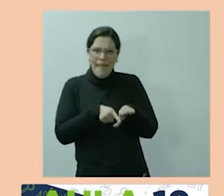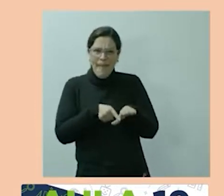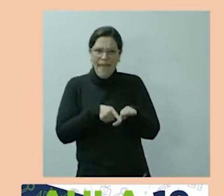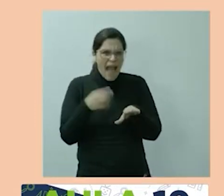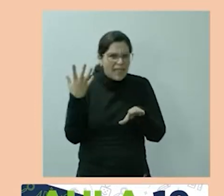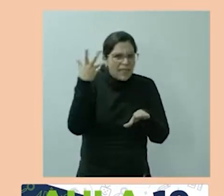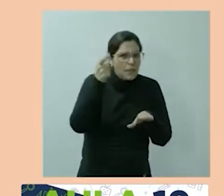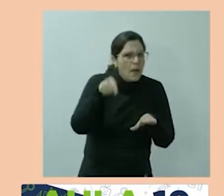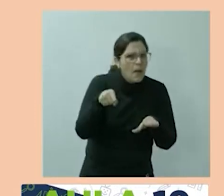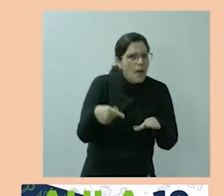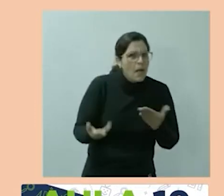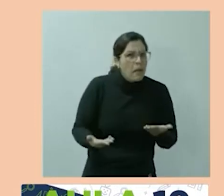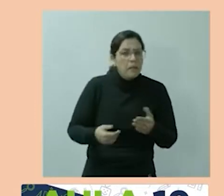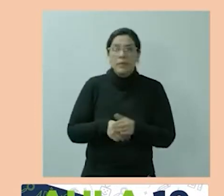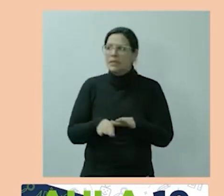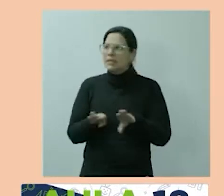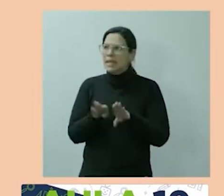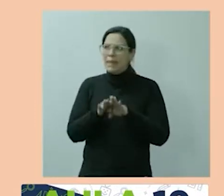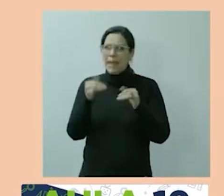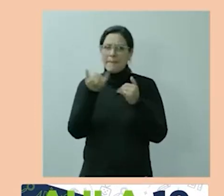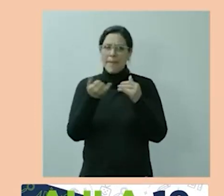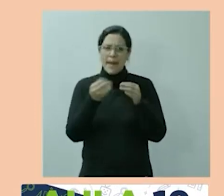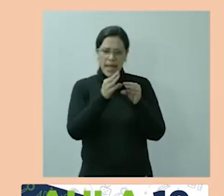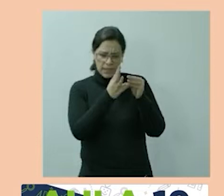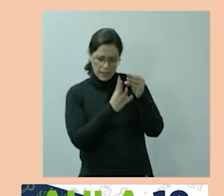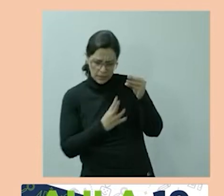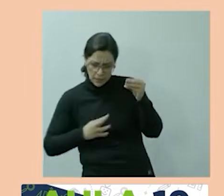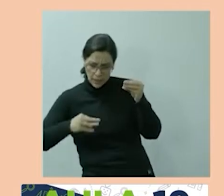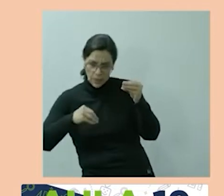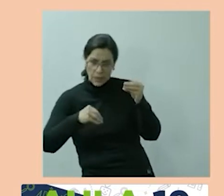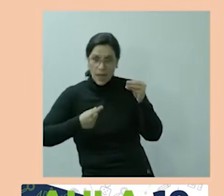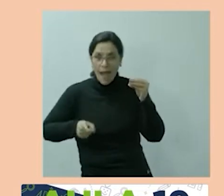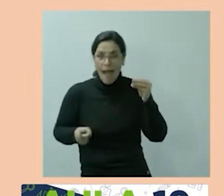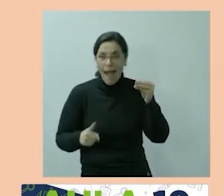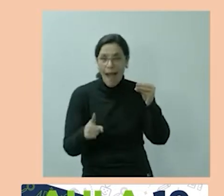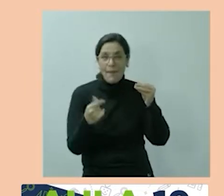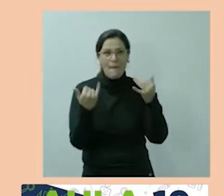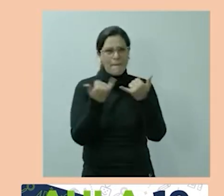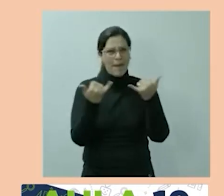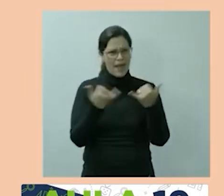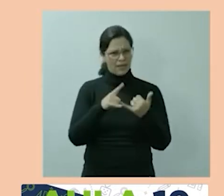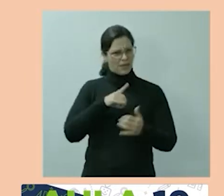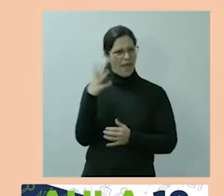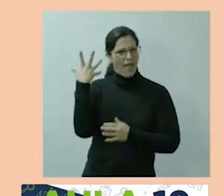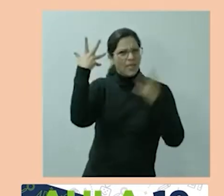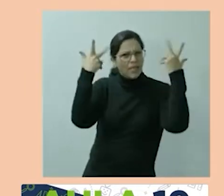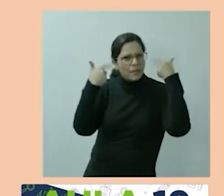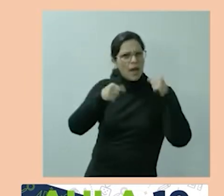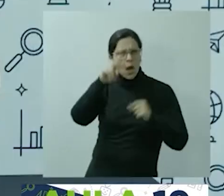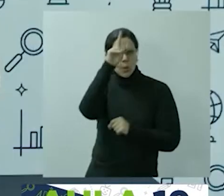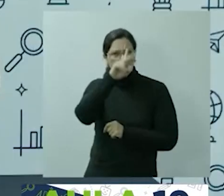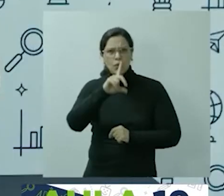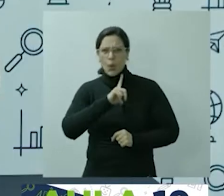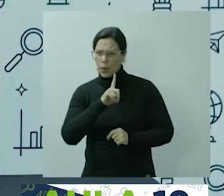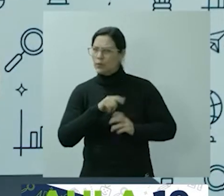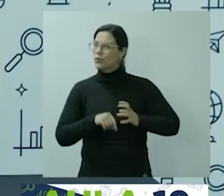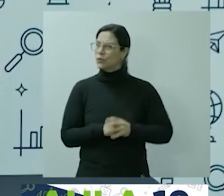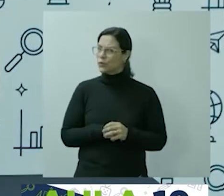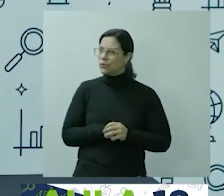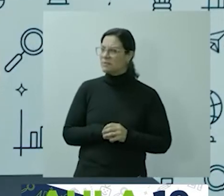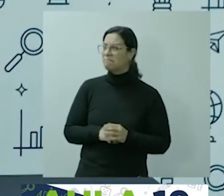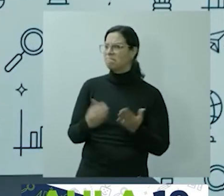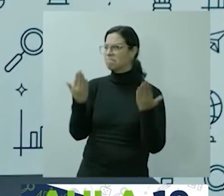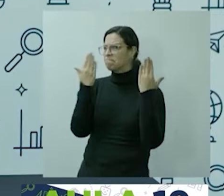que é um animal? E também essa pontinha aqui parece um rabo. Tinha algum animal na história?